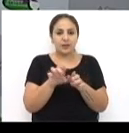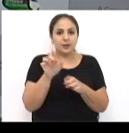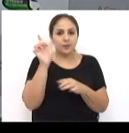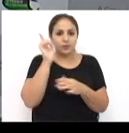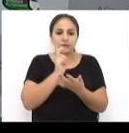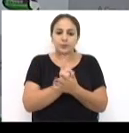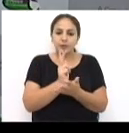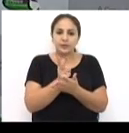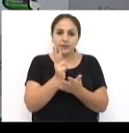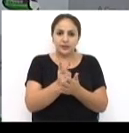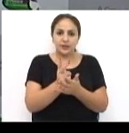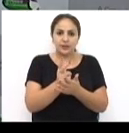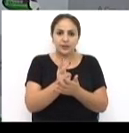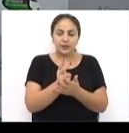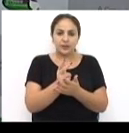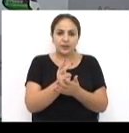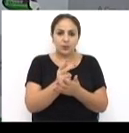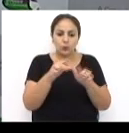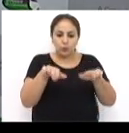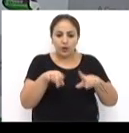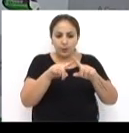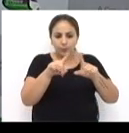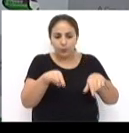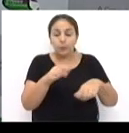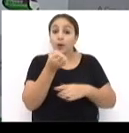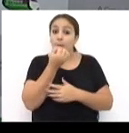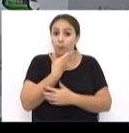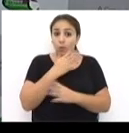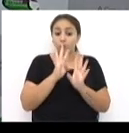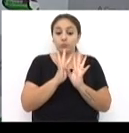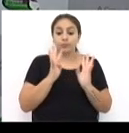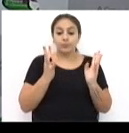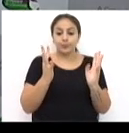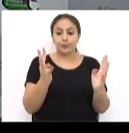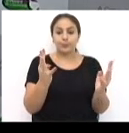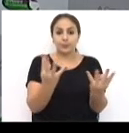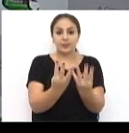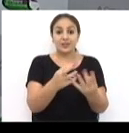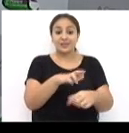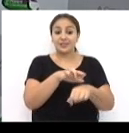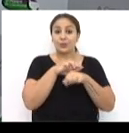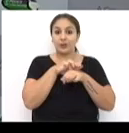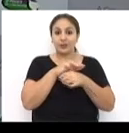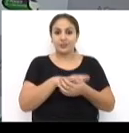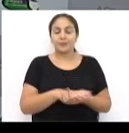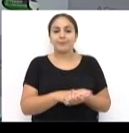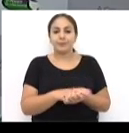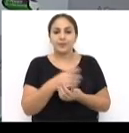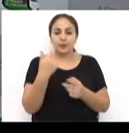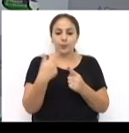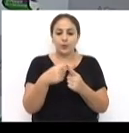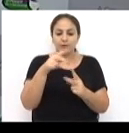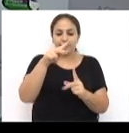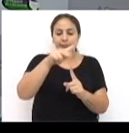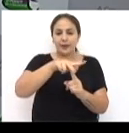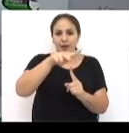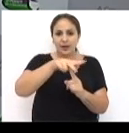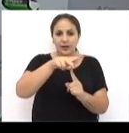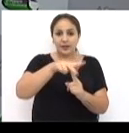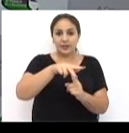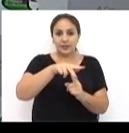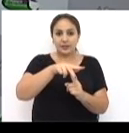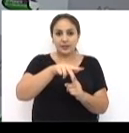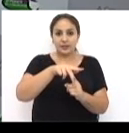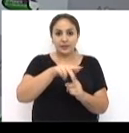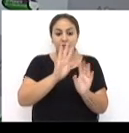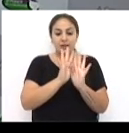para preservar o patrimônio público. É bom que feche esse parque, e esse parque ele é